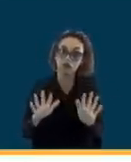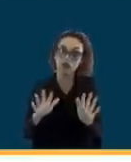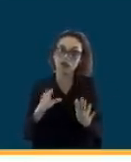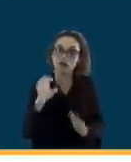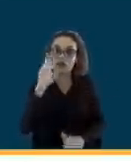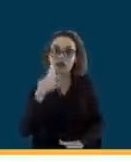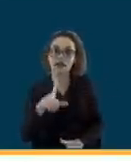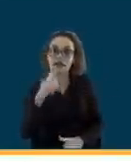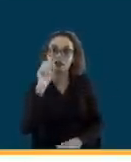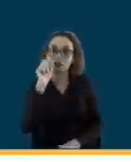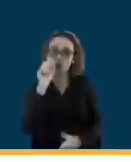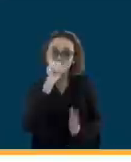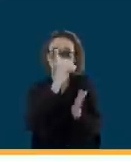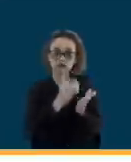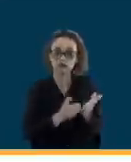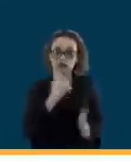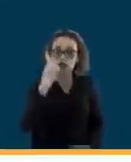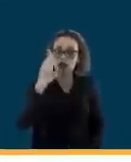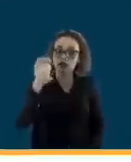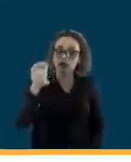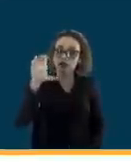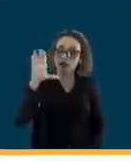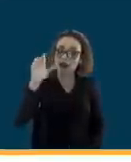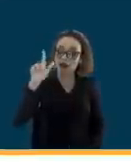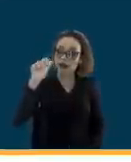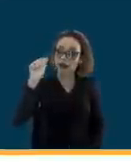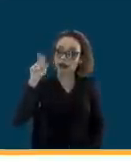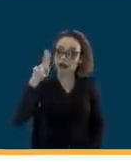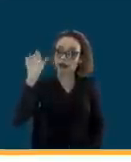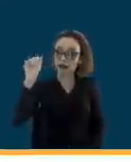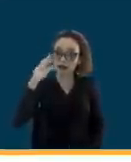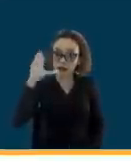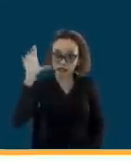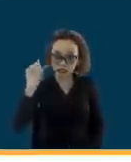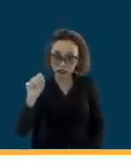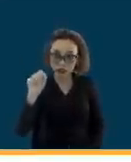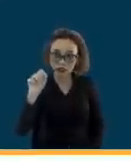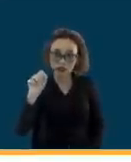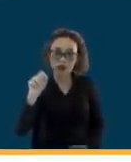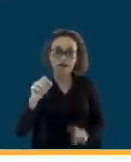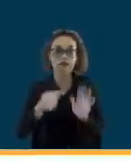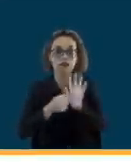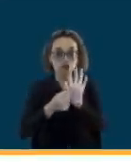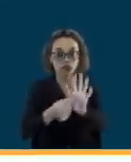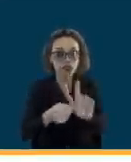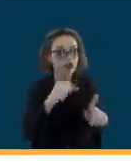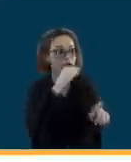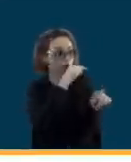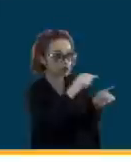da comunidade dizendo que aquele jongo tem valor,